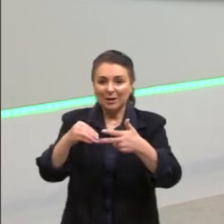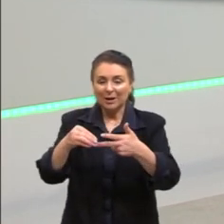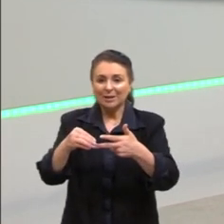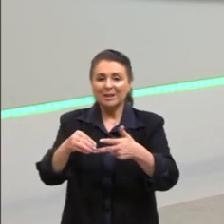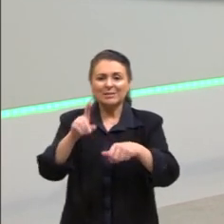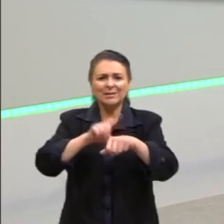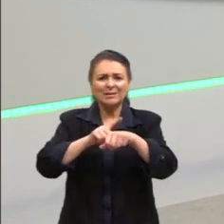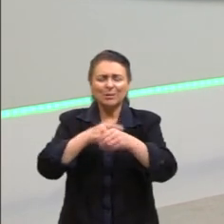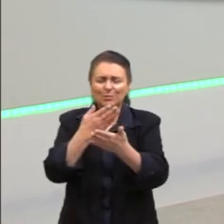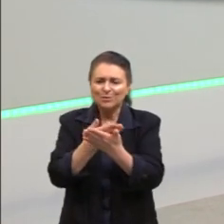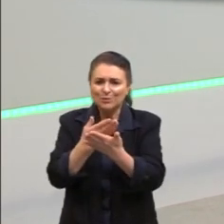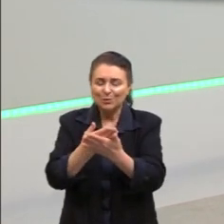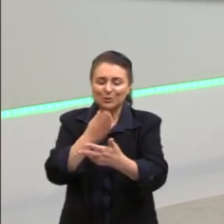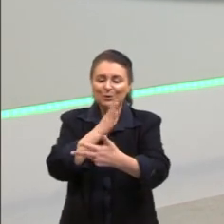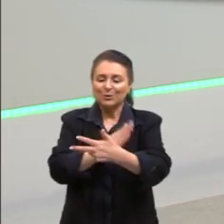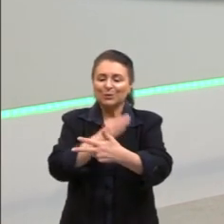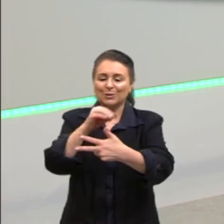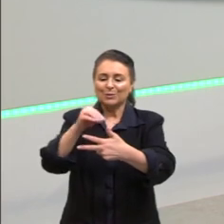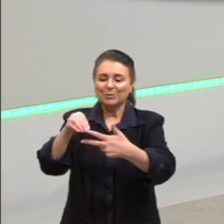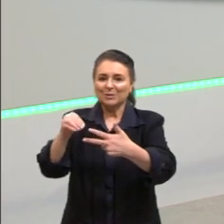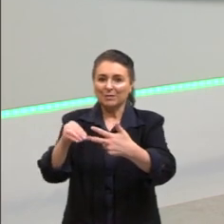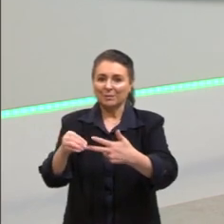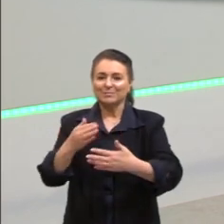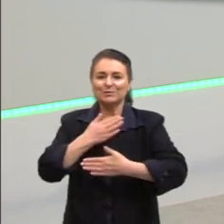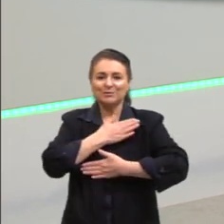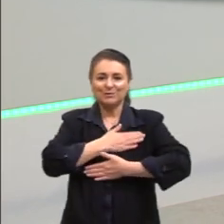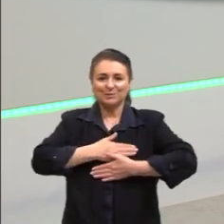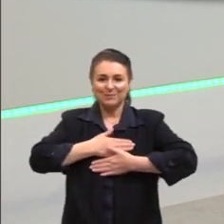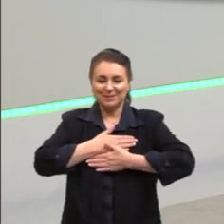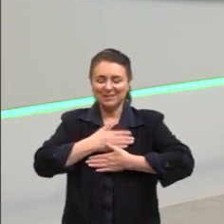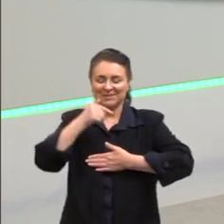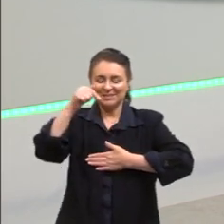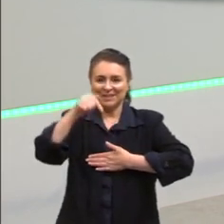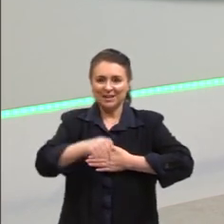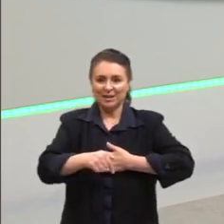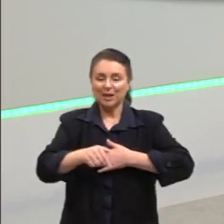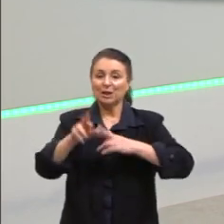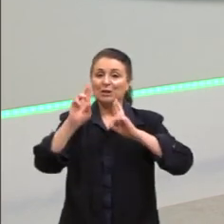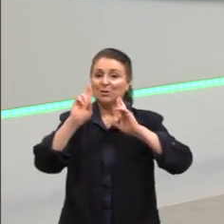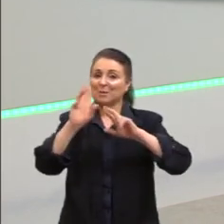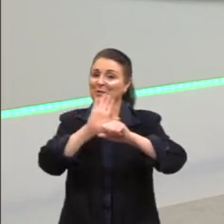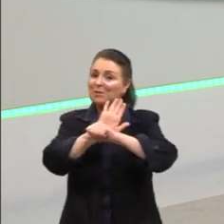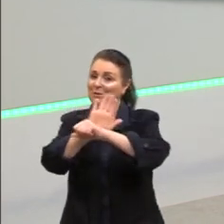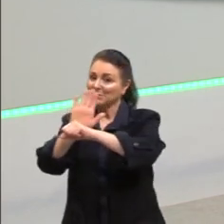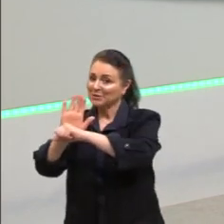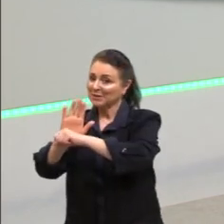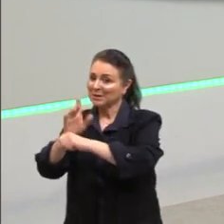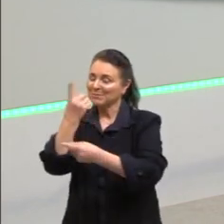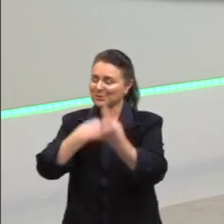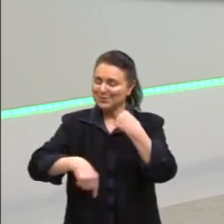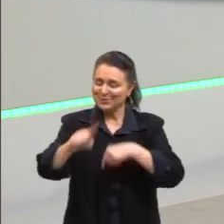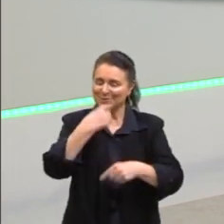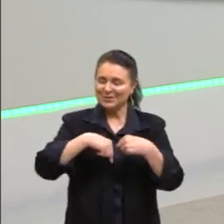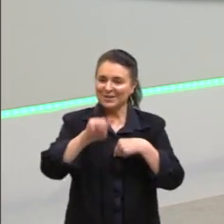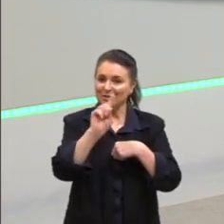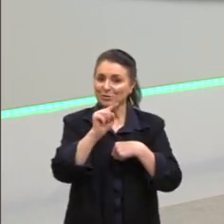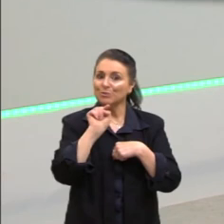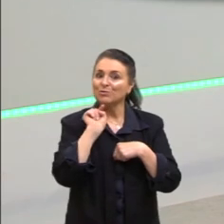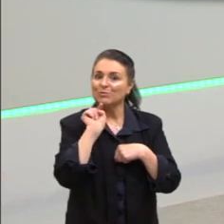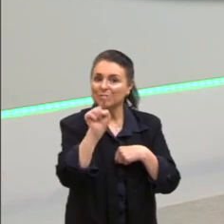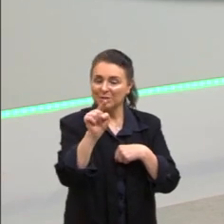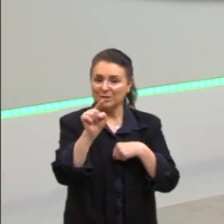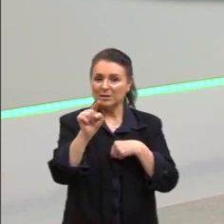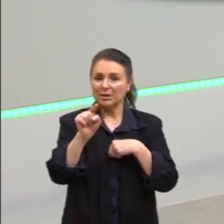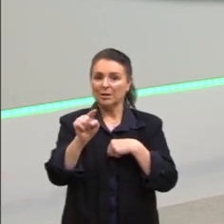do pré-ENEM. Foi um prazer estar aqui com vocês, espero que eu tenha contribuído para o sucesso de vocês, espero que vocês